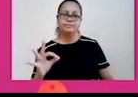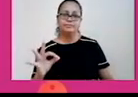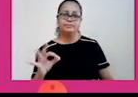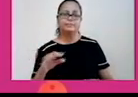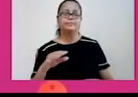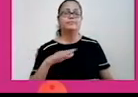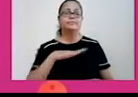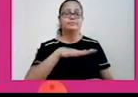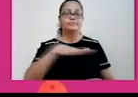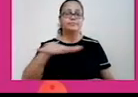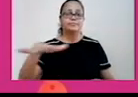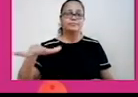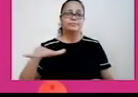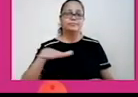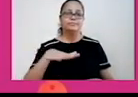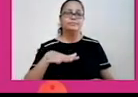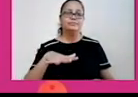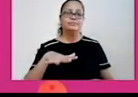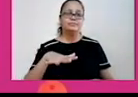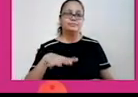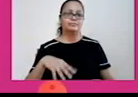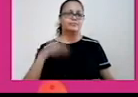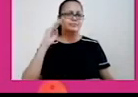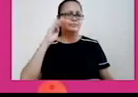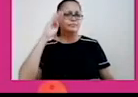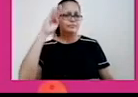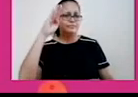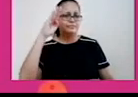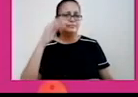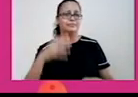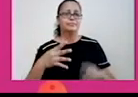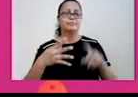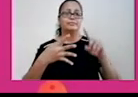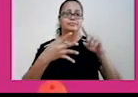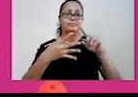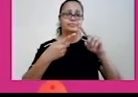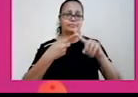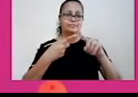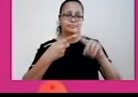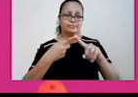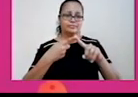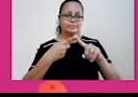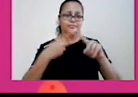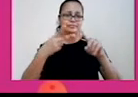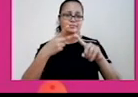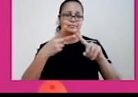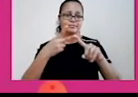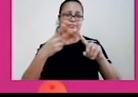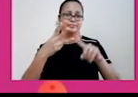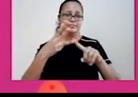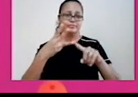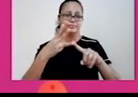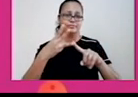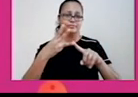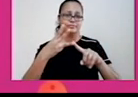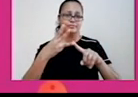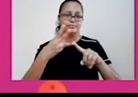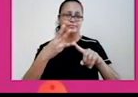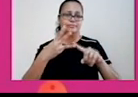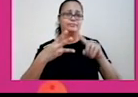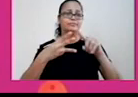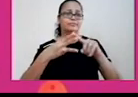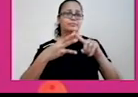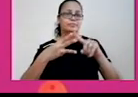Quase metade. Quais são os principais grupos separatistas que se tem lá? São os muçulmanos, os mongóis e os tibetanos. Vamos ler